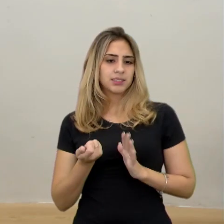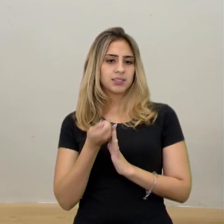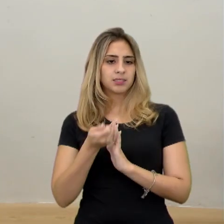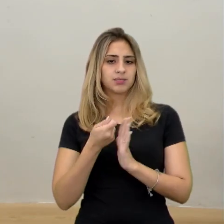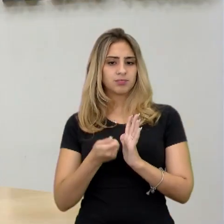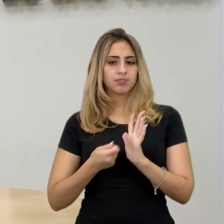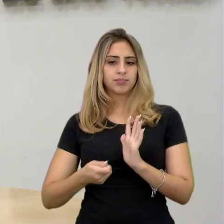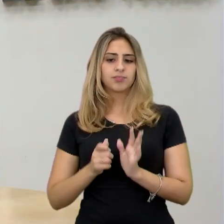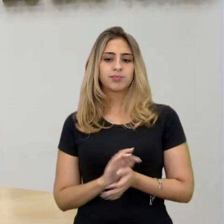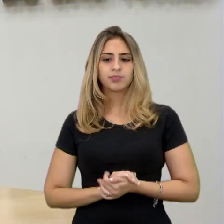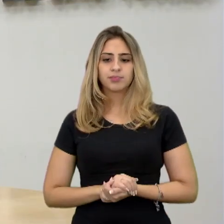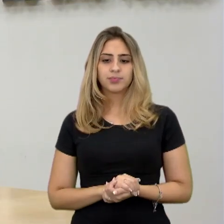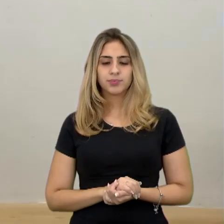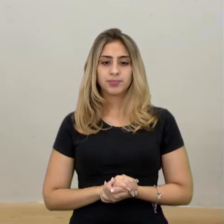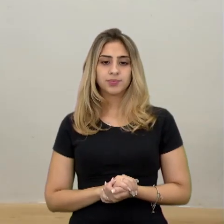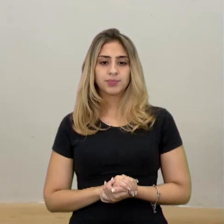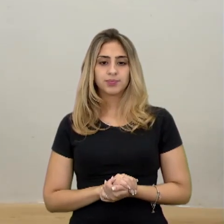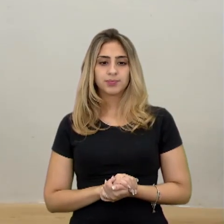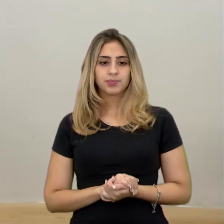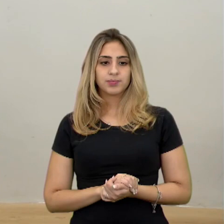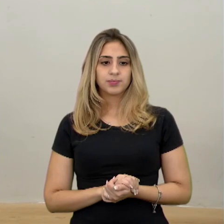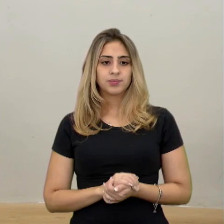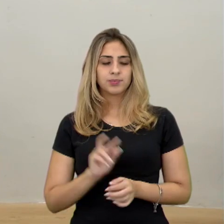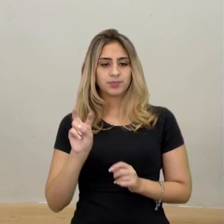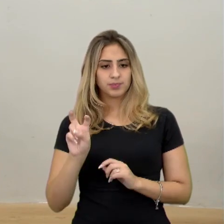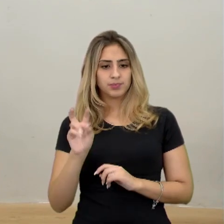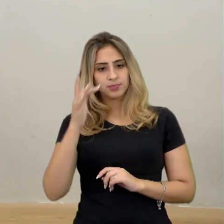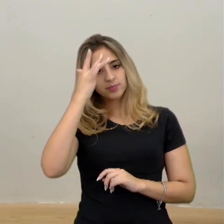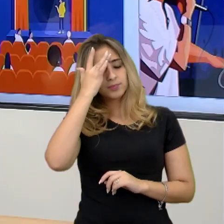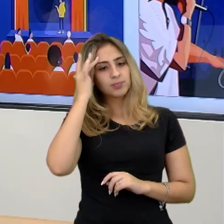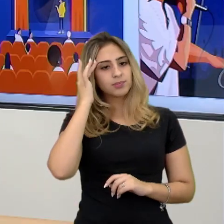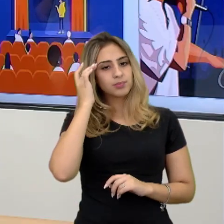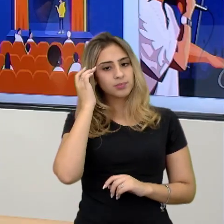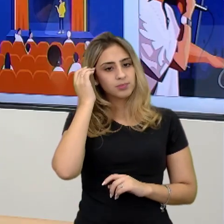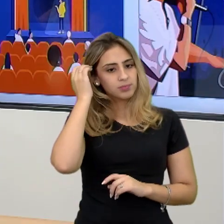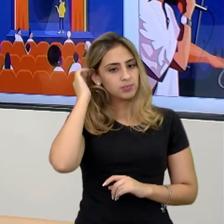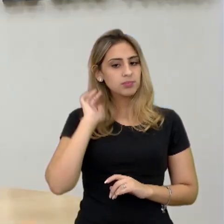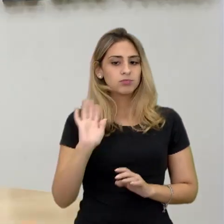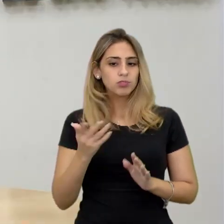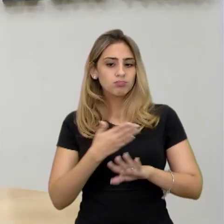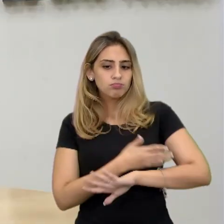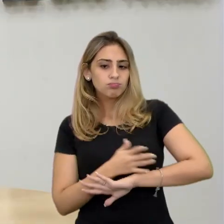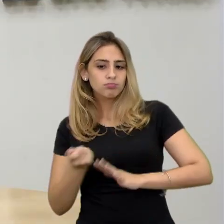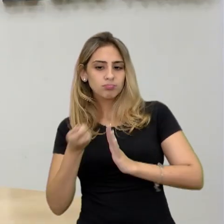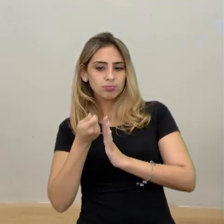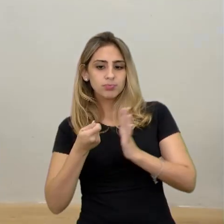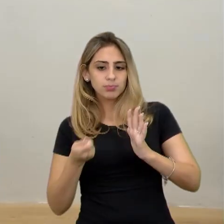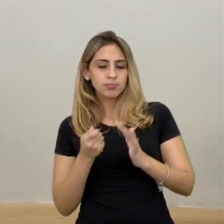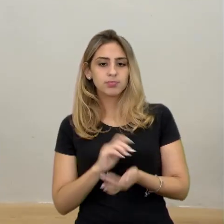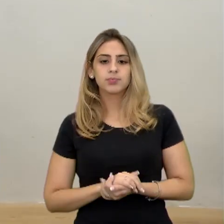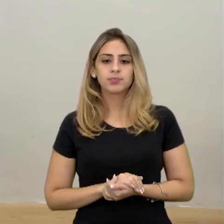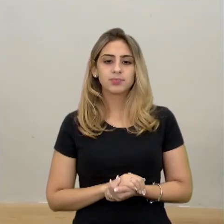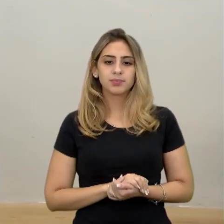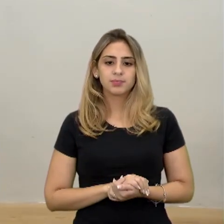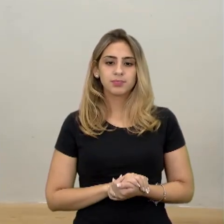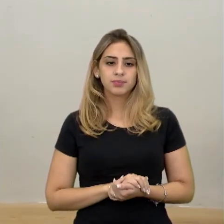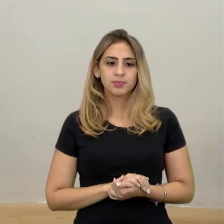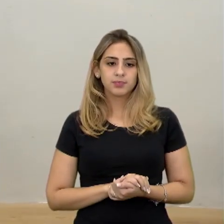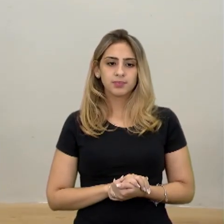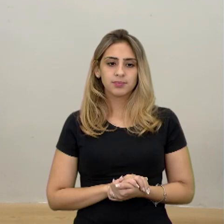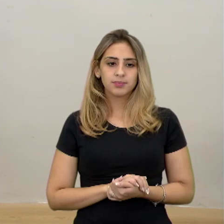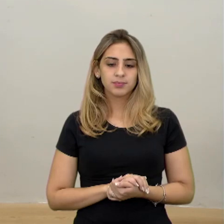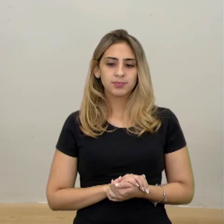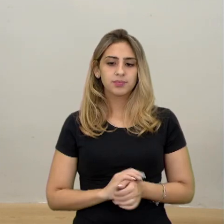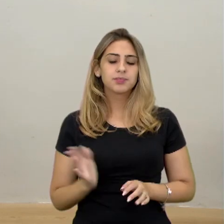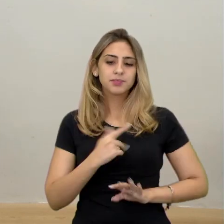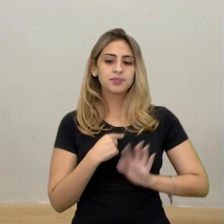certeza, eu acho que é legal a gente já... Eu vou passar então pelos 5 autores. O que você acha? Eles já anotam? Legal, Eles devem estar assim, peraí, fala aí os 5 autores. Que autor é esse? Que autor é esse?